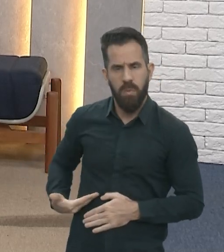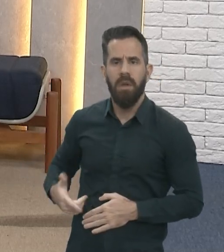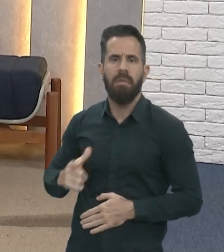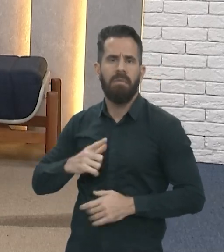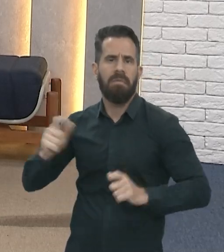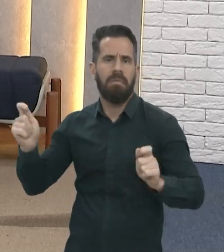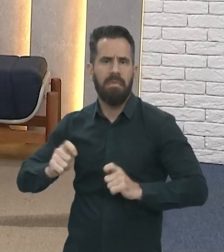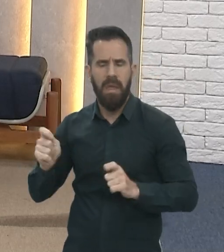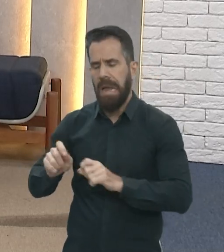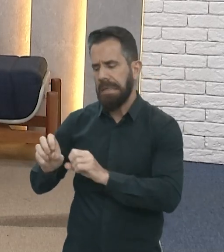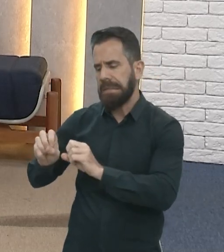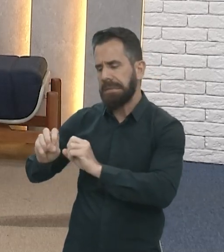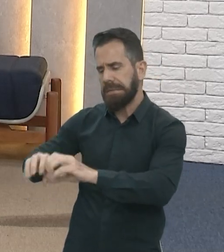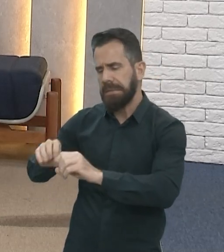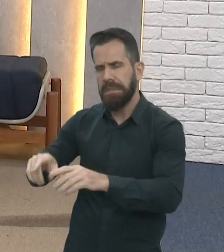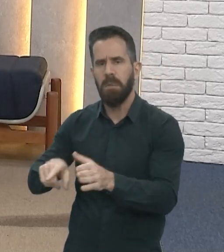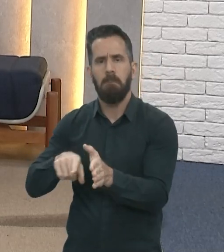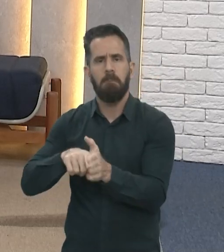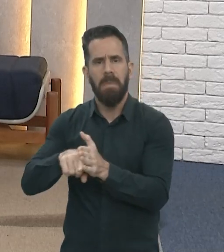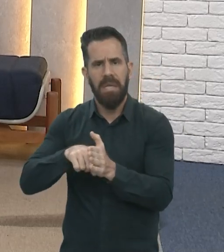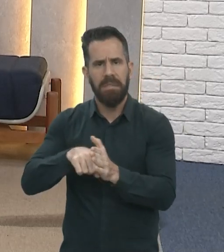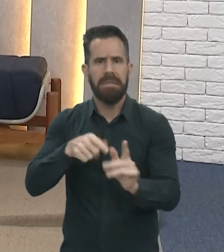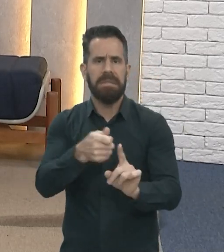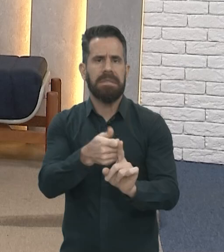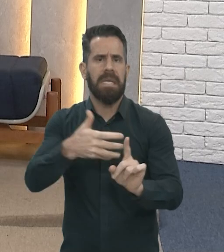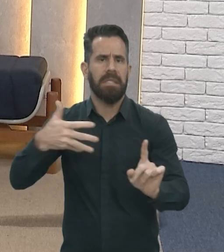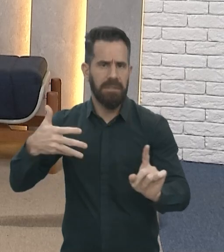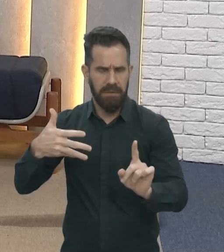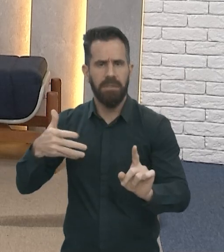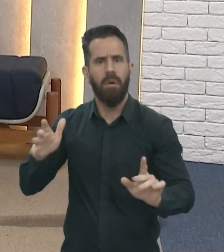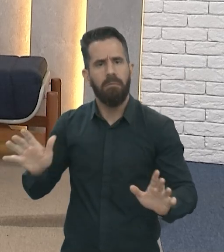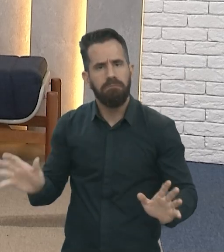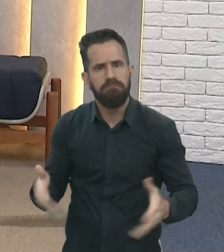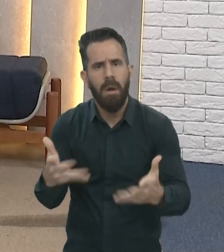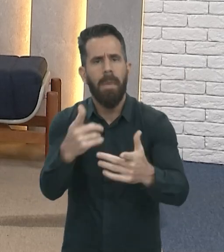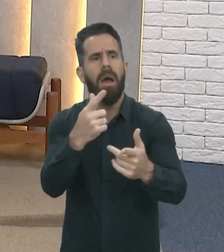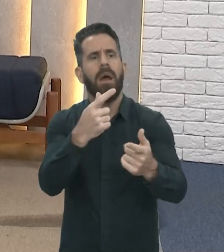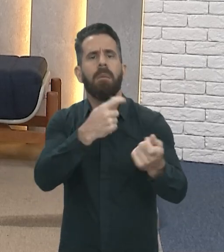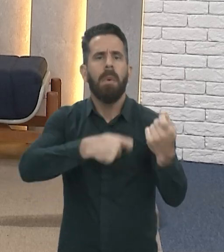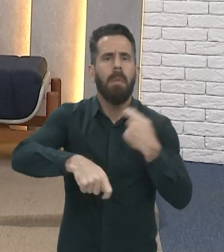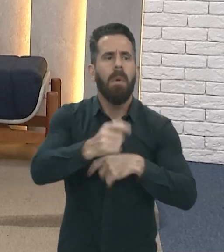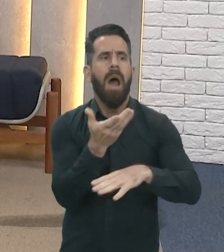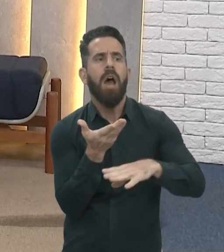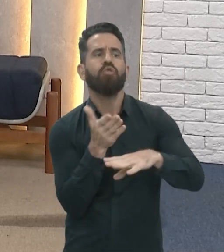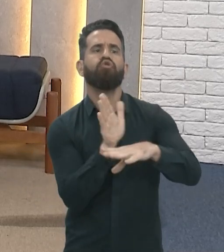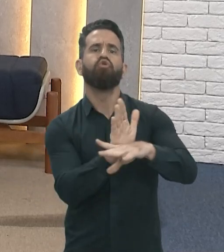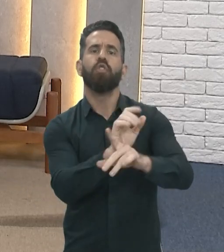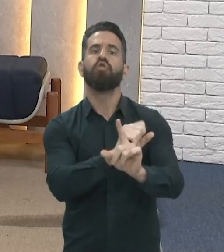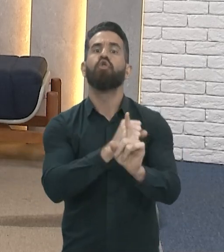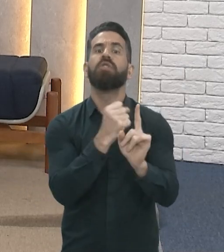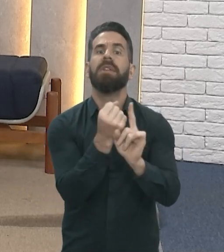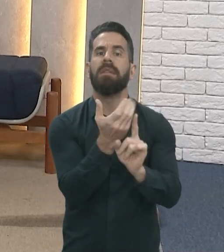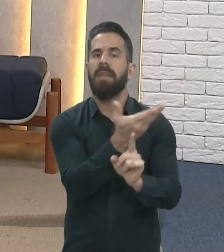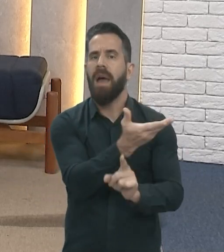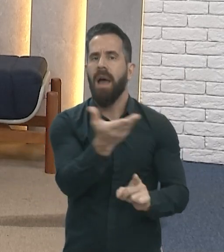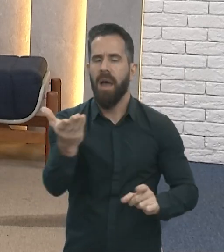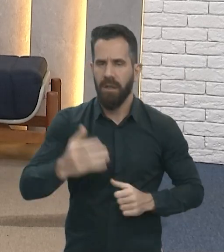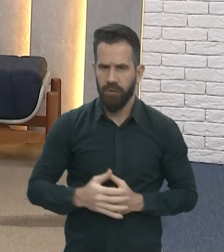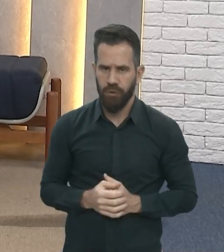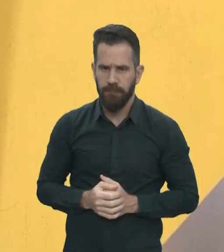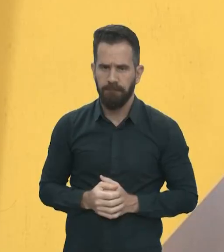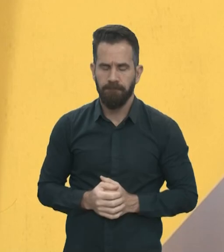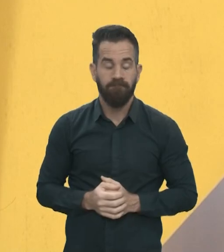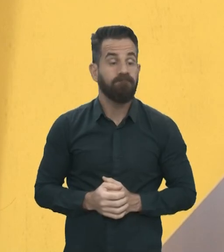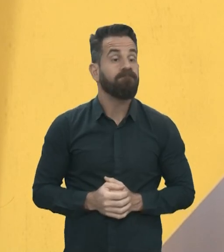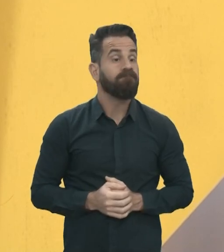para promover desenvolvimento social e econômico na comunidade local. Muito bem, muito obrigada, Cássio, pela